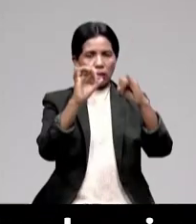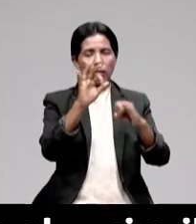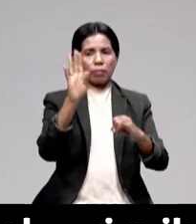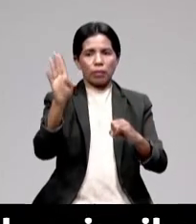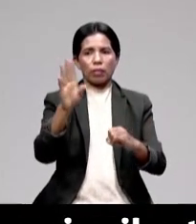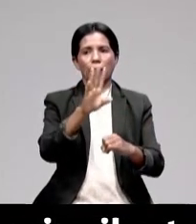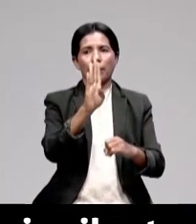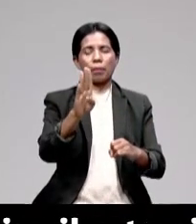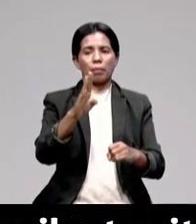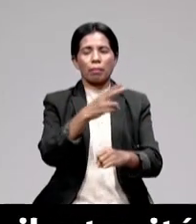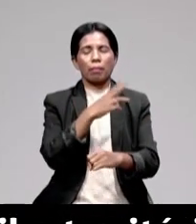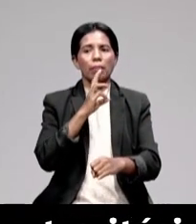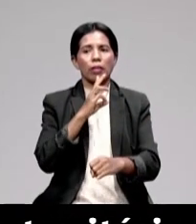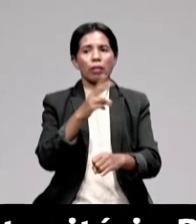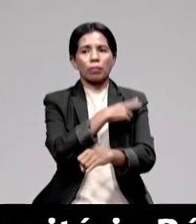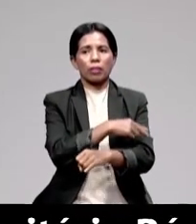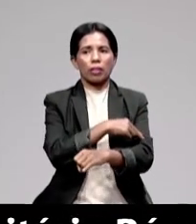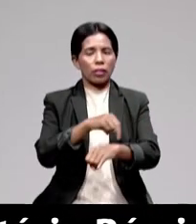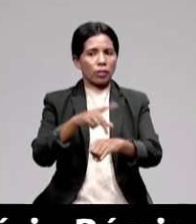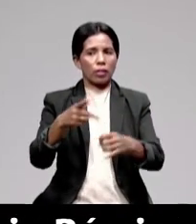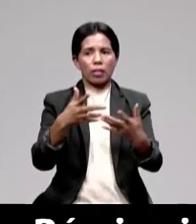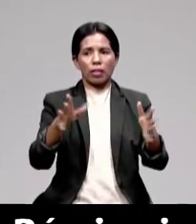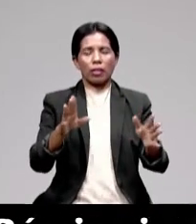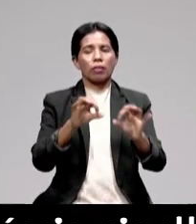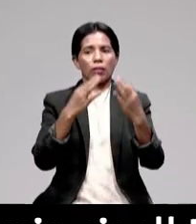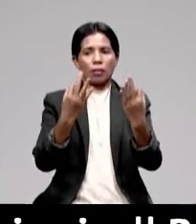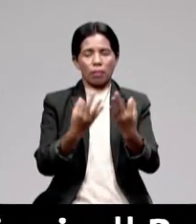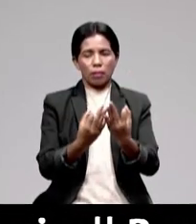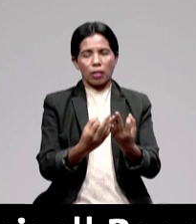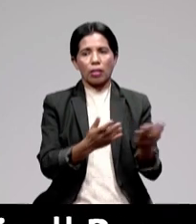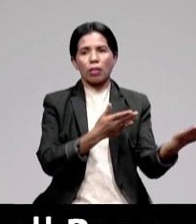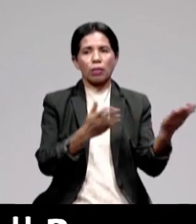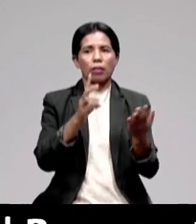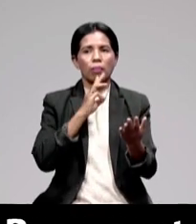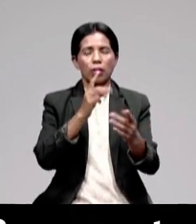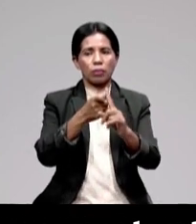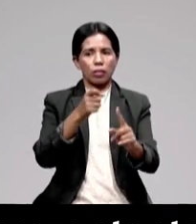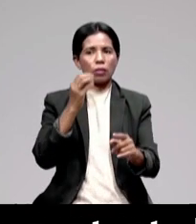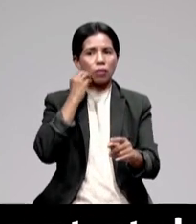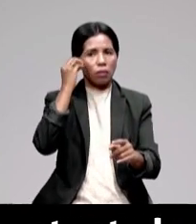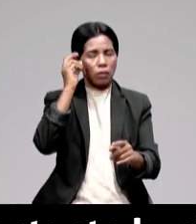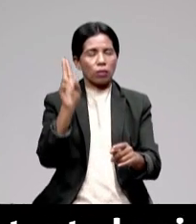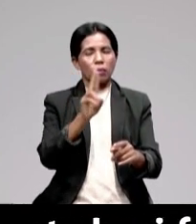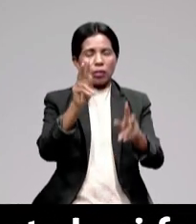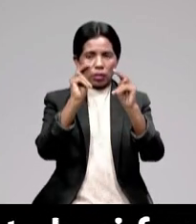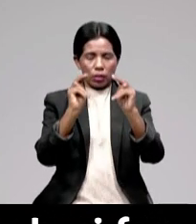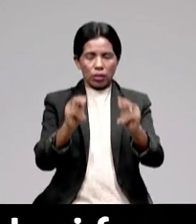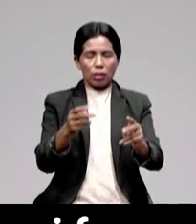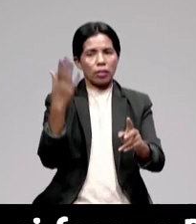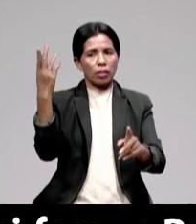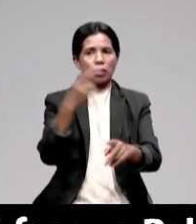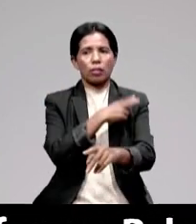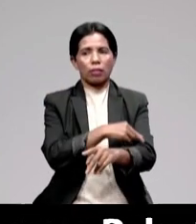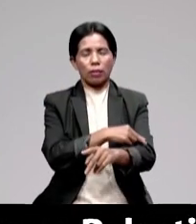Catac, B e Hospital Nacional, La Iha, Lune obrigado, família paciente, Sira Balung, Lore B, Rússia, Uma, onde usa a necessidade e hospital.